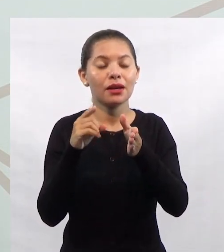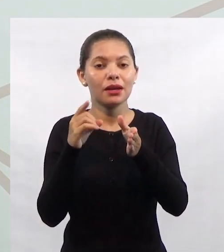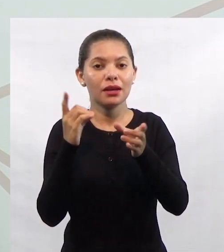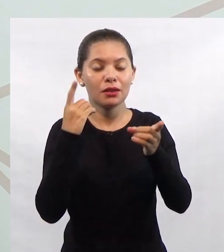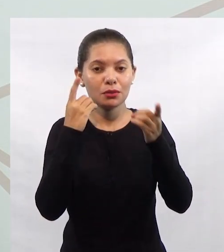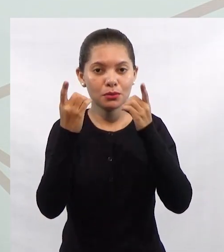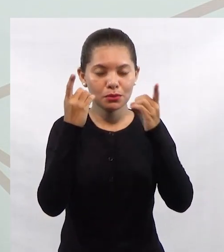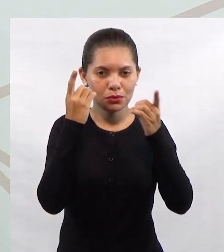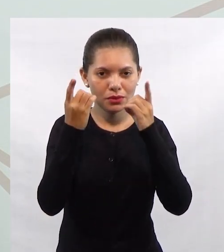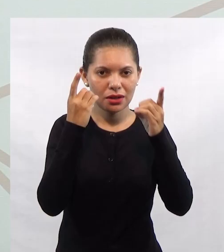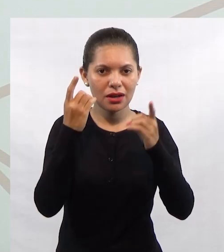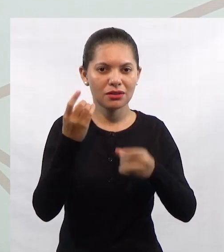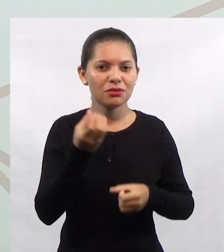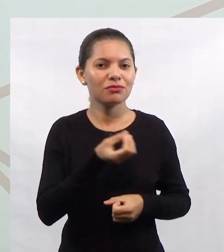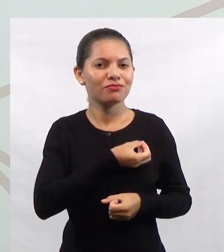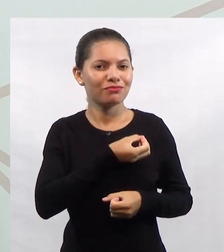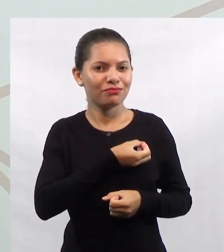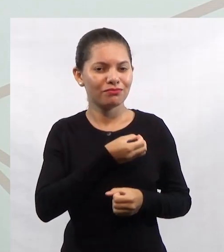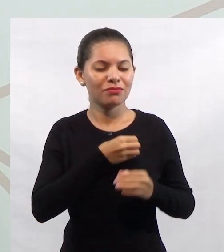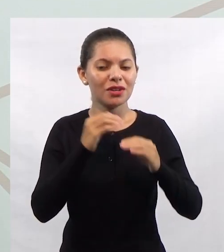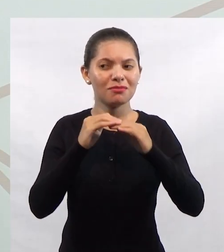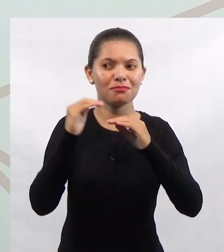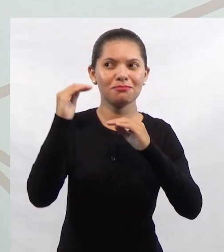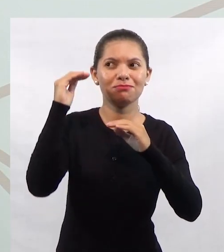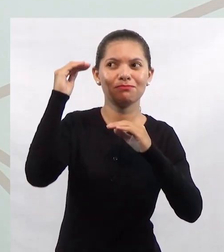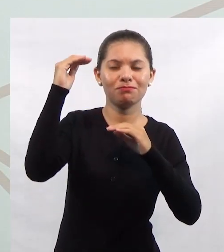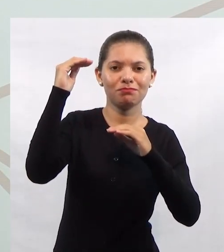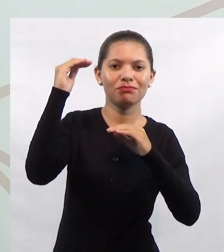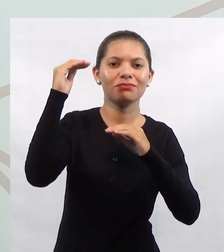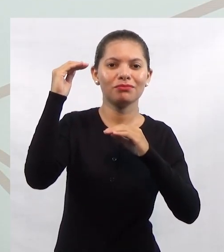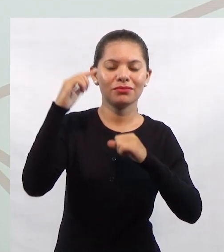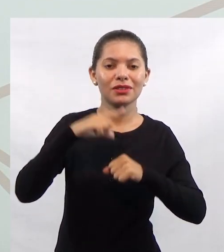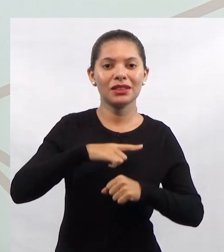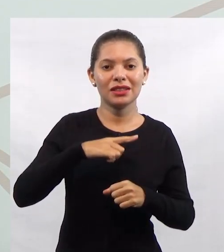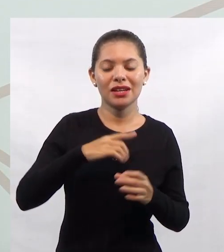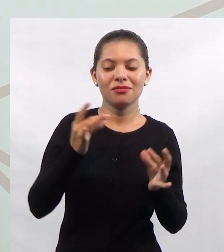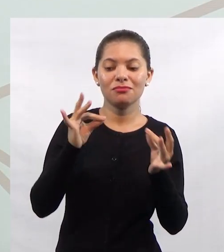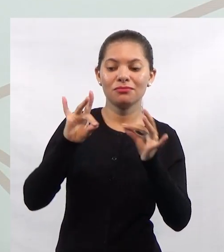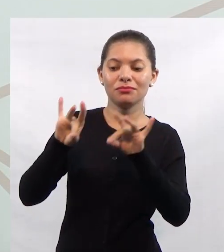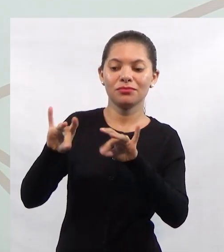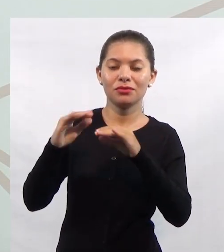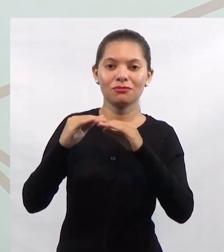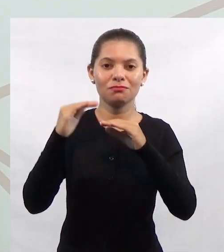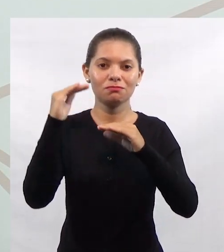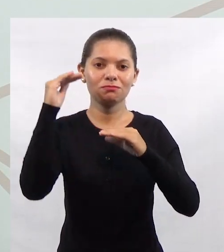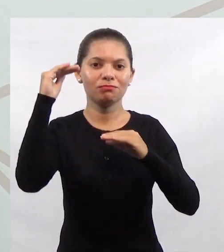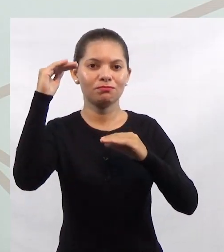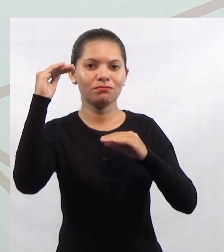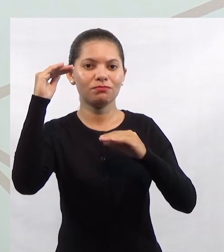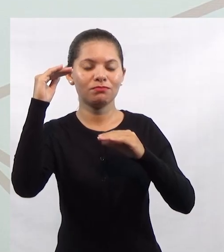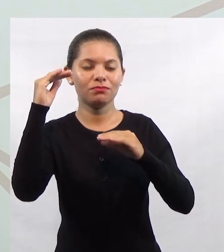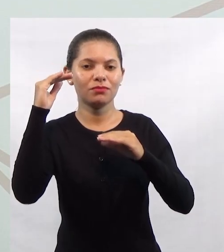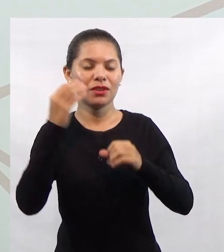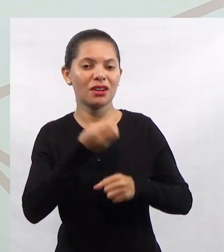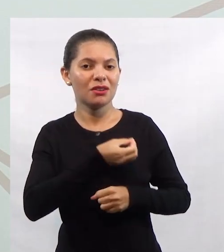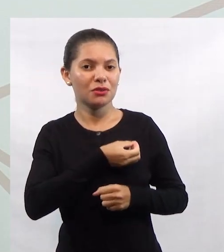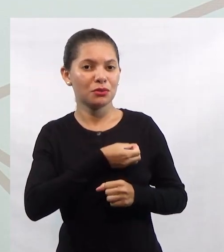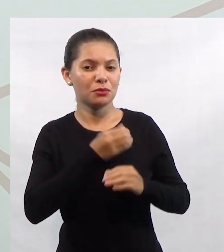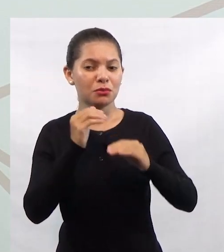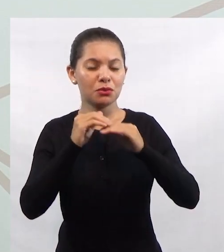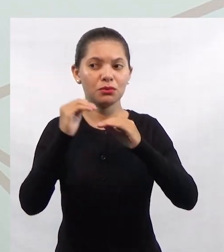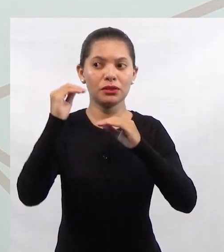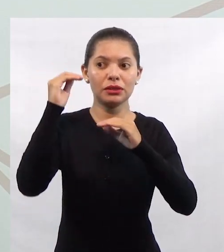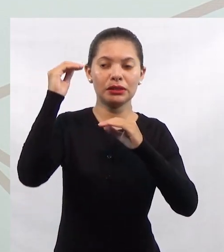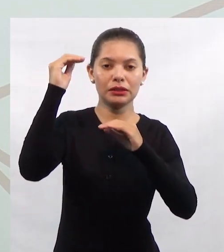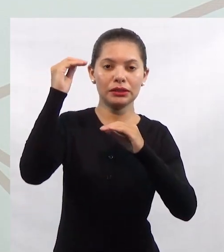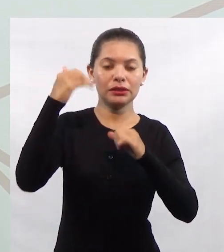bases de dados, nós temos altas taxas ainda de analfabetismo, altas taxas de evasão escolar, altas taxas